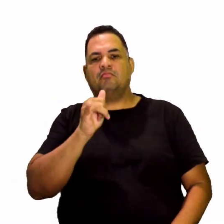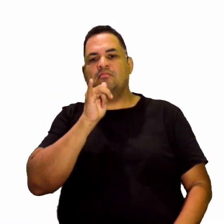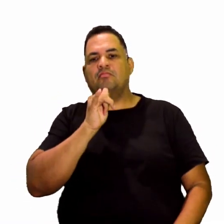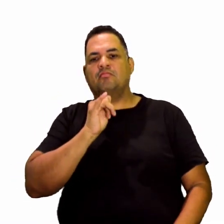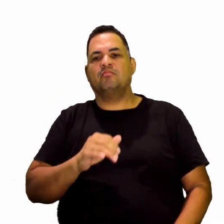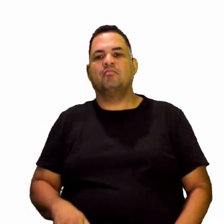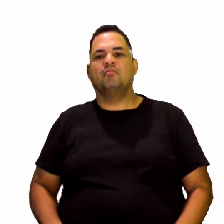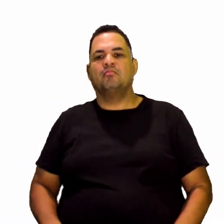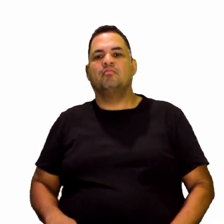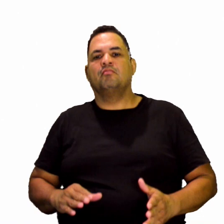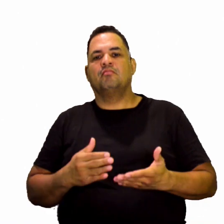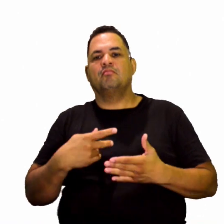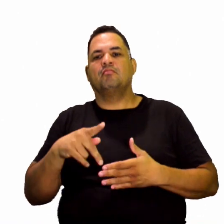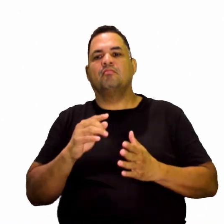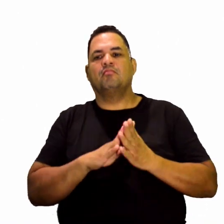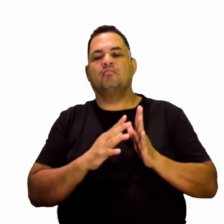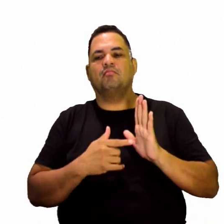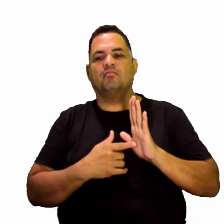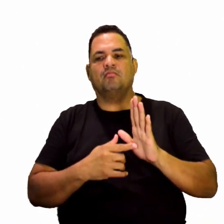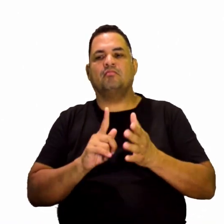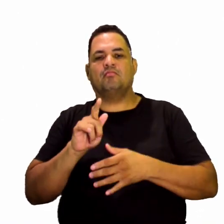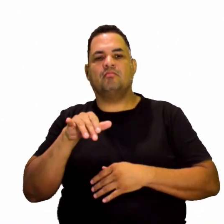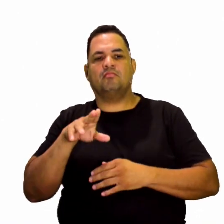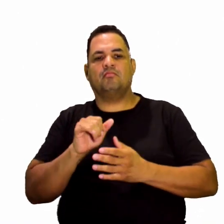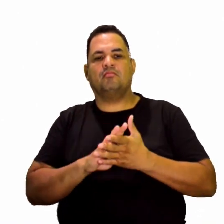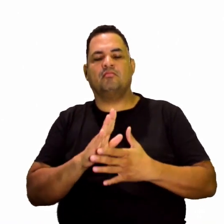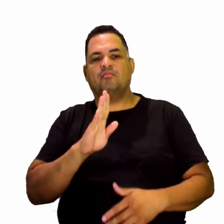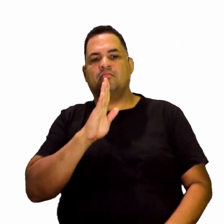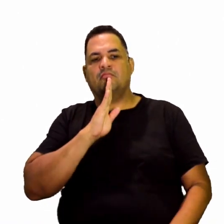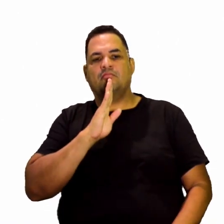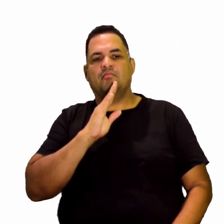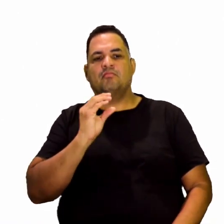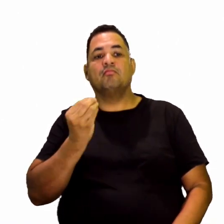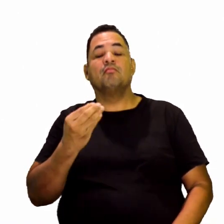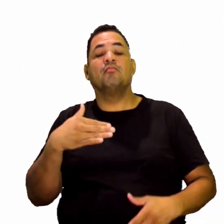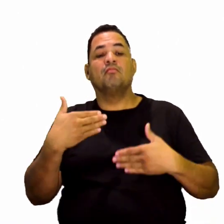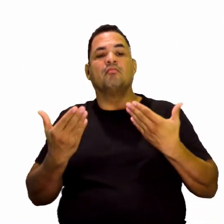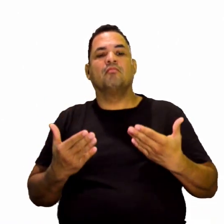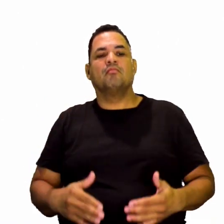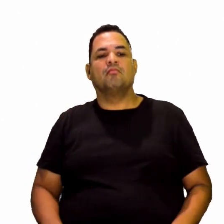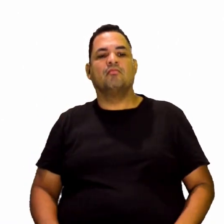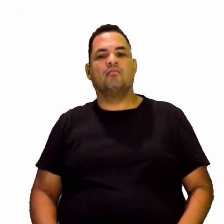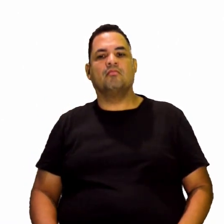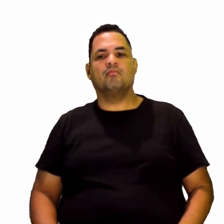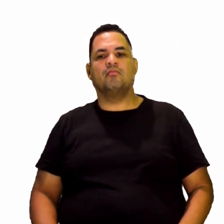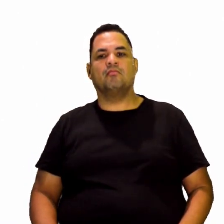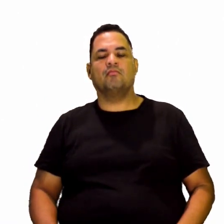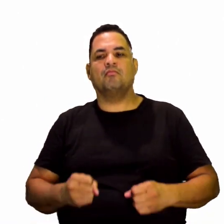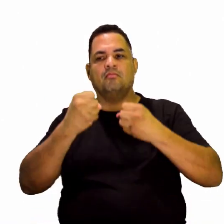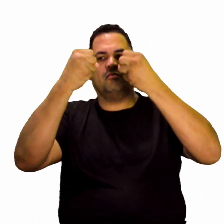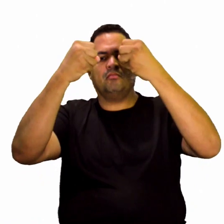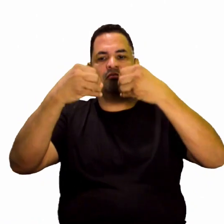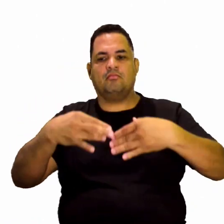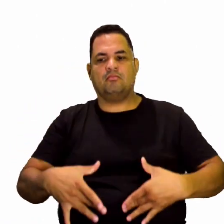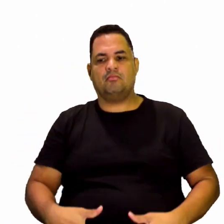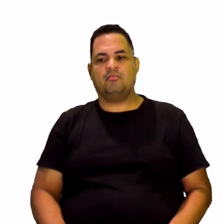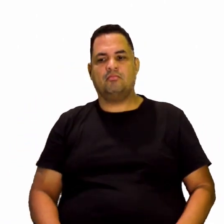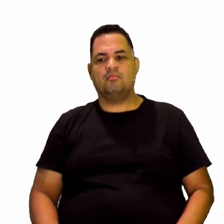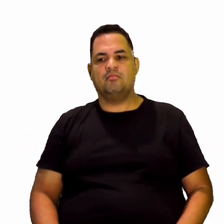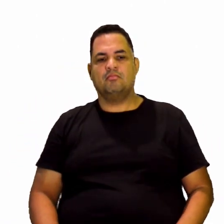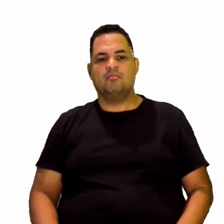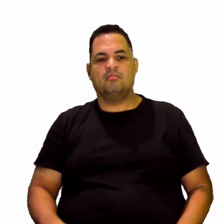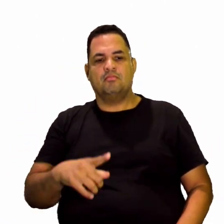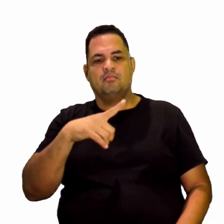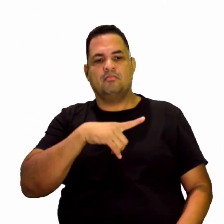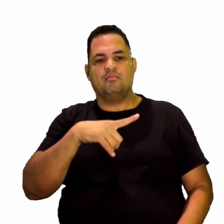por exemplo, para se obter mais amostras desse gene é conhecido como... Tá mais do que explicado, né, gente? Exatamente.